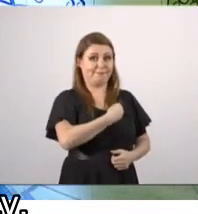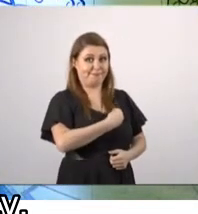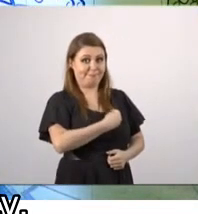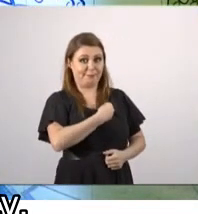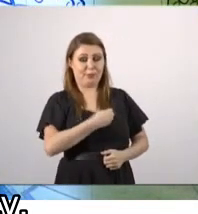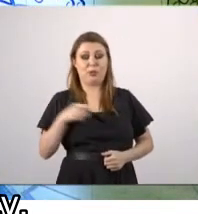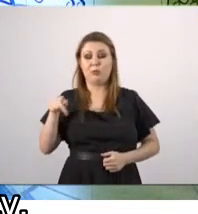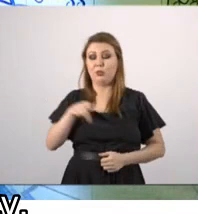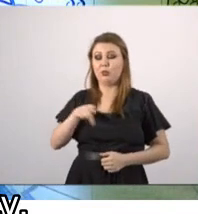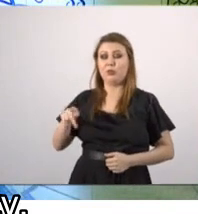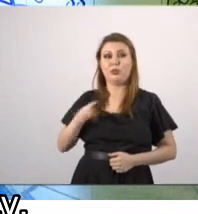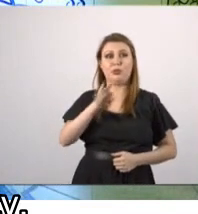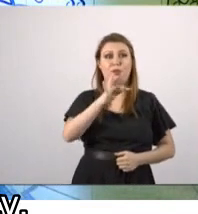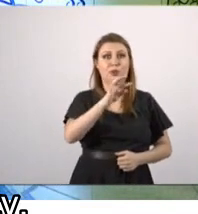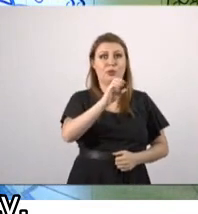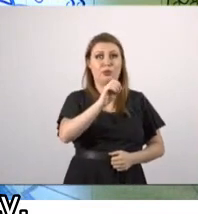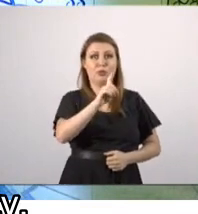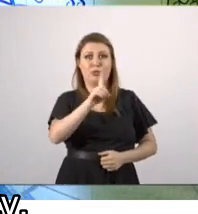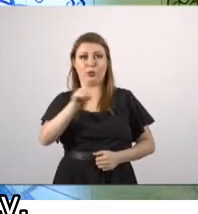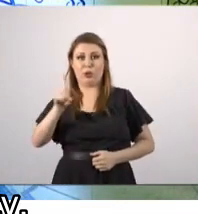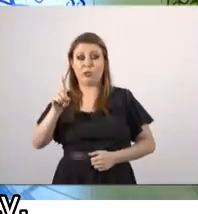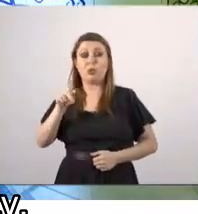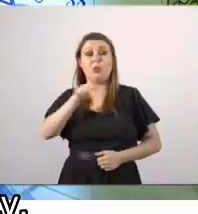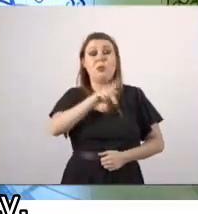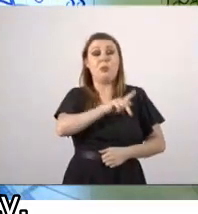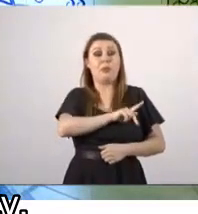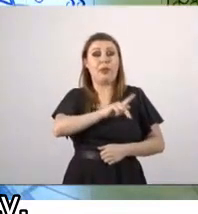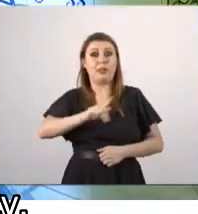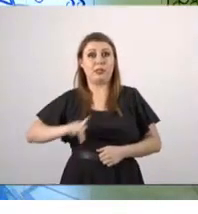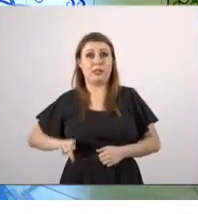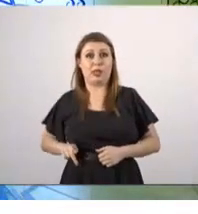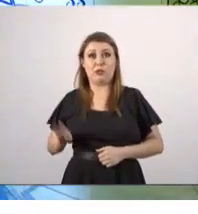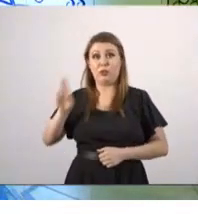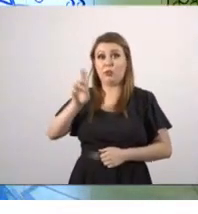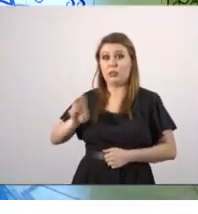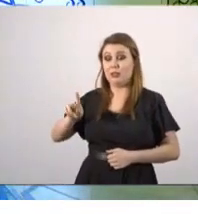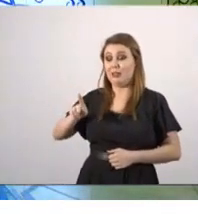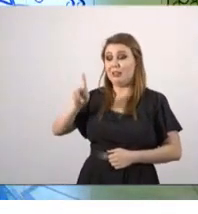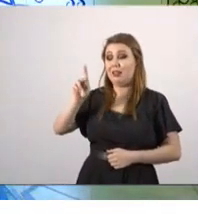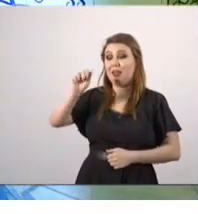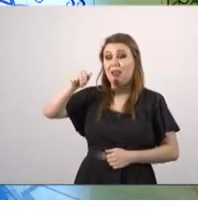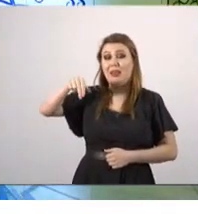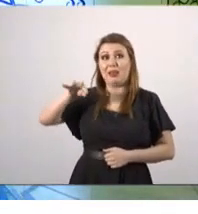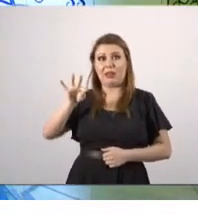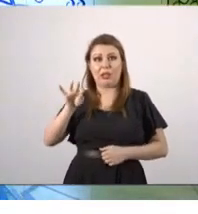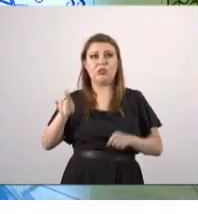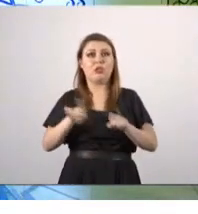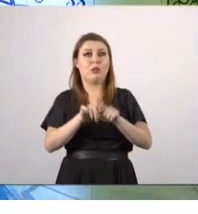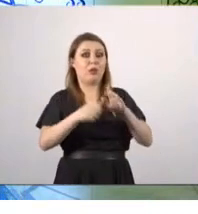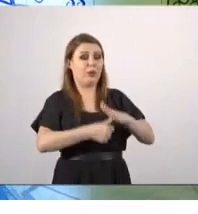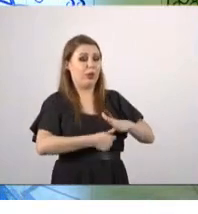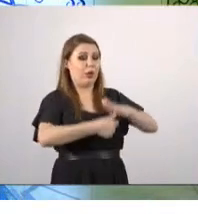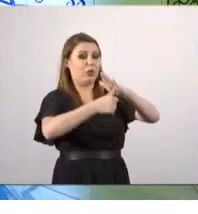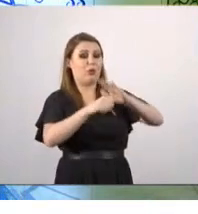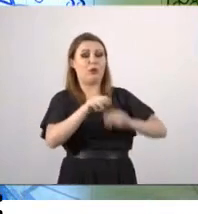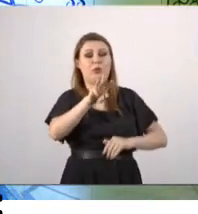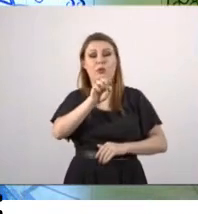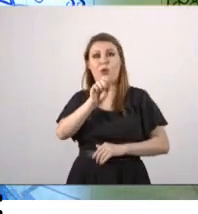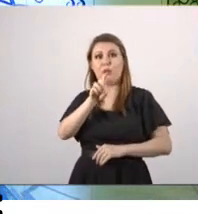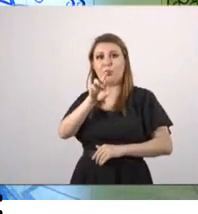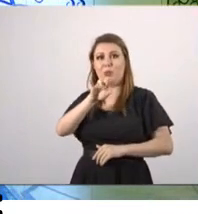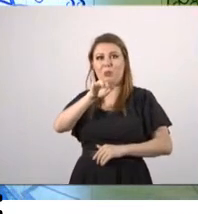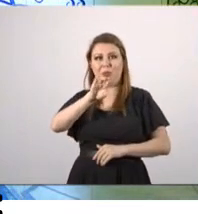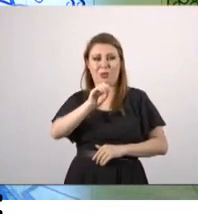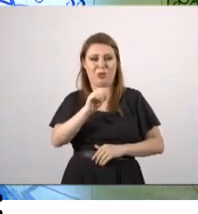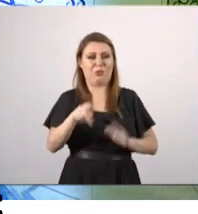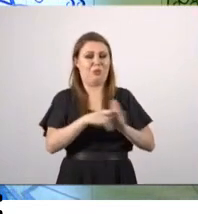o professor Todd Diacon, presidente da Kent State University, o professor Valdemiro Gremsky, reitor da PUC Paraná, a